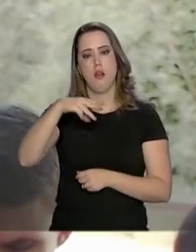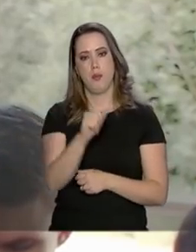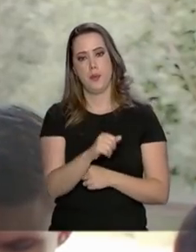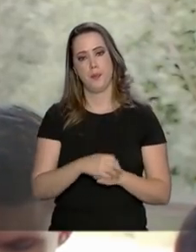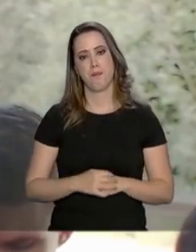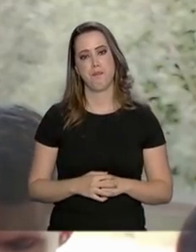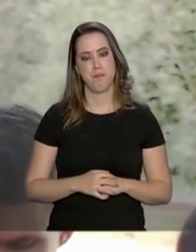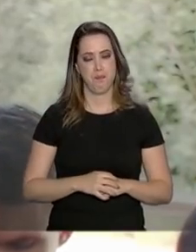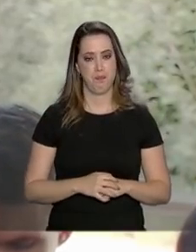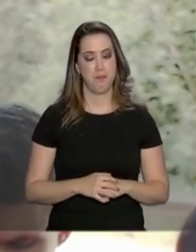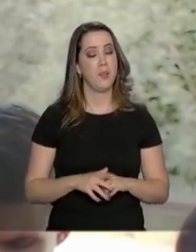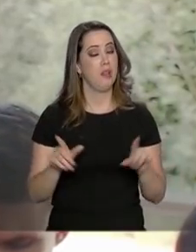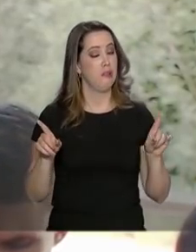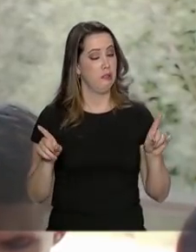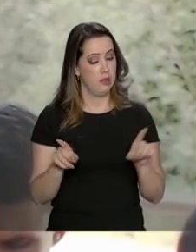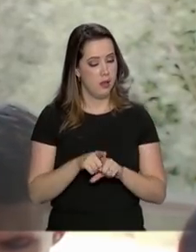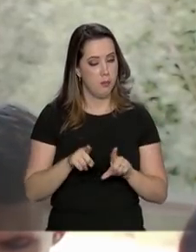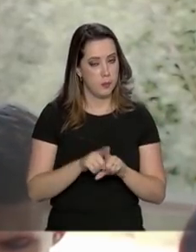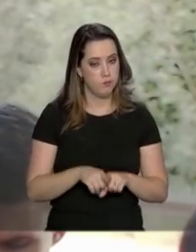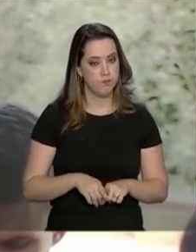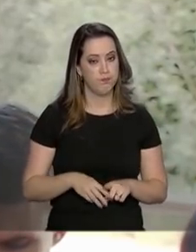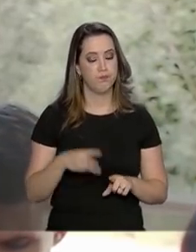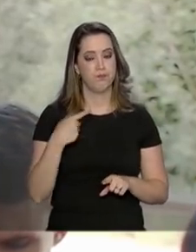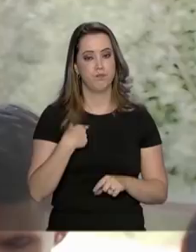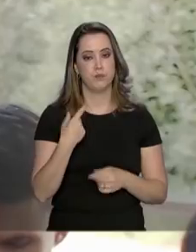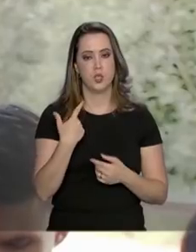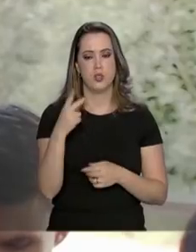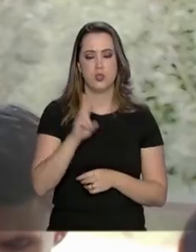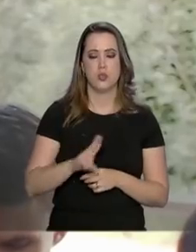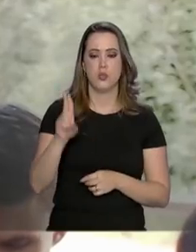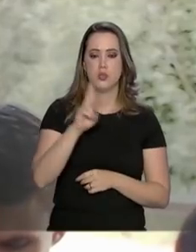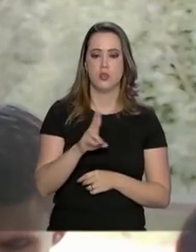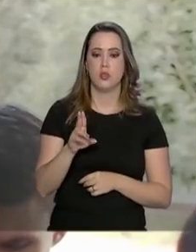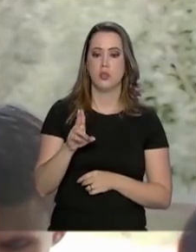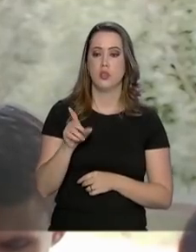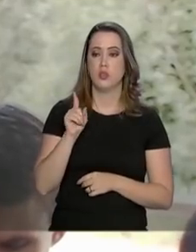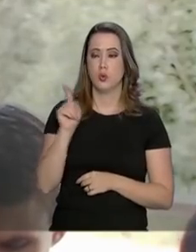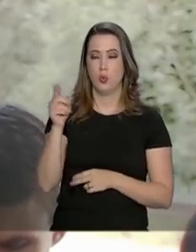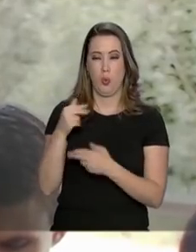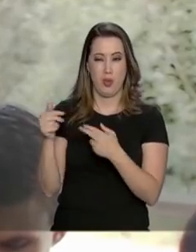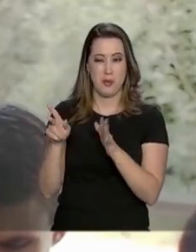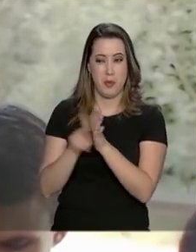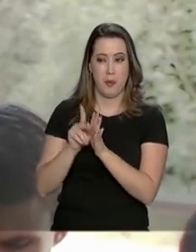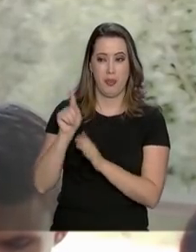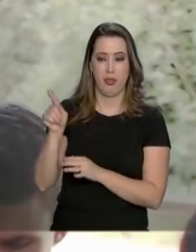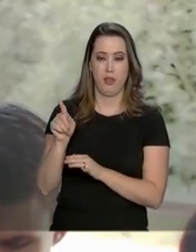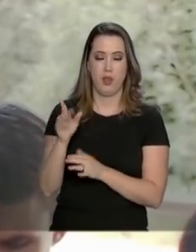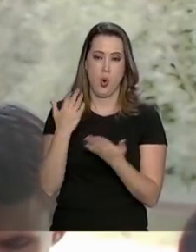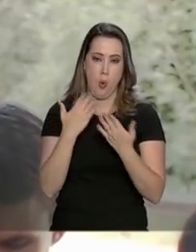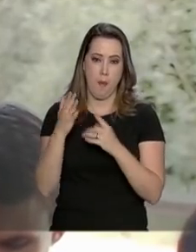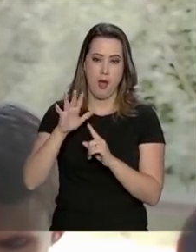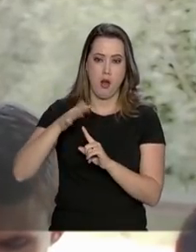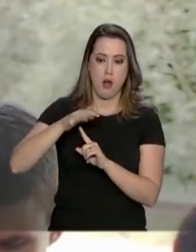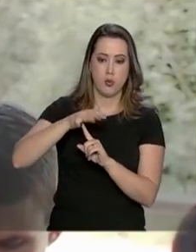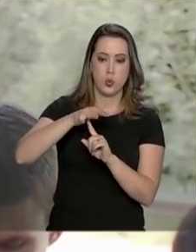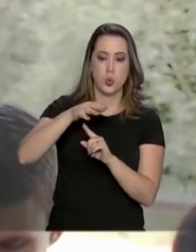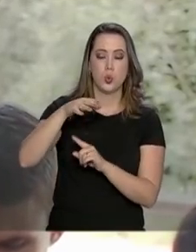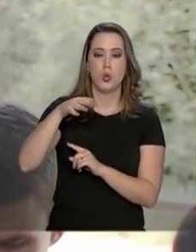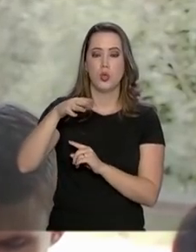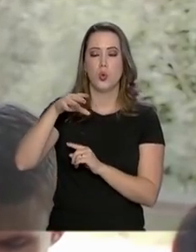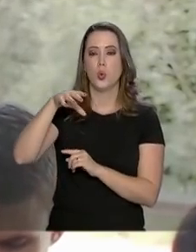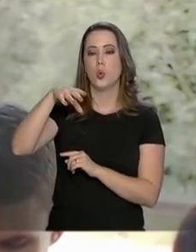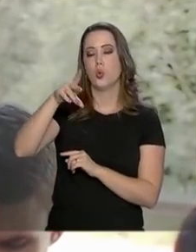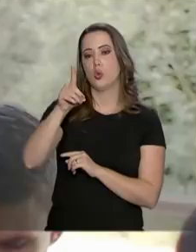disso, a gente também fez a gente também está utilizando um recurso deles, que são espécies de drones ligados